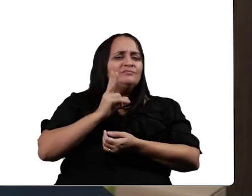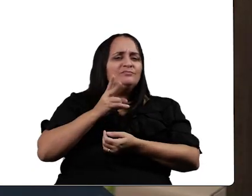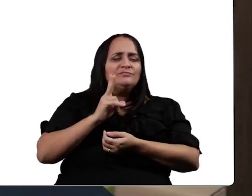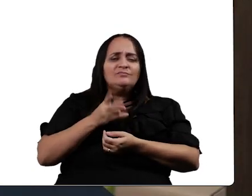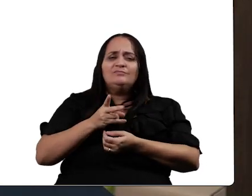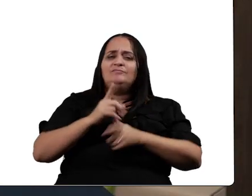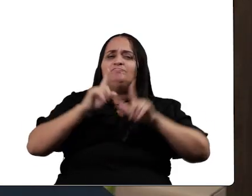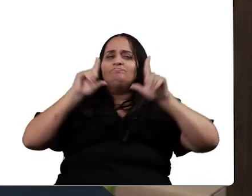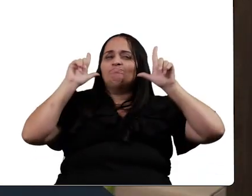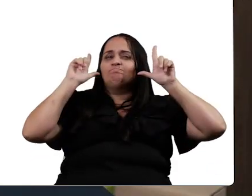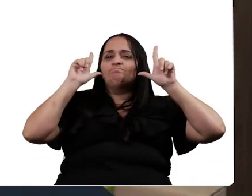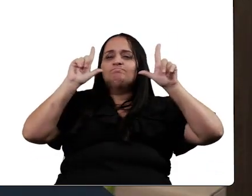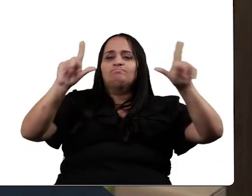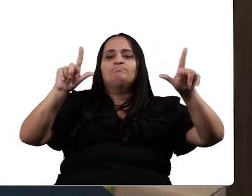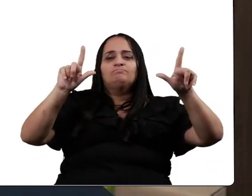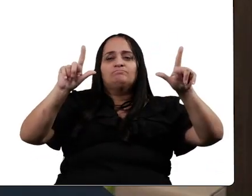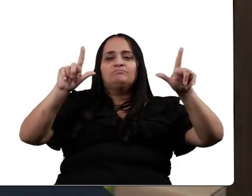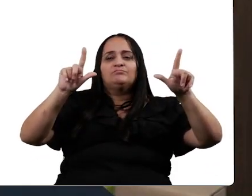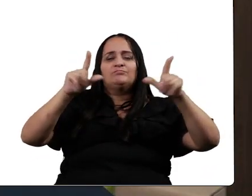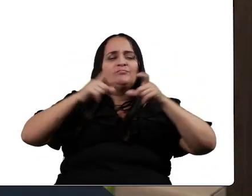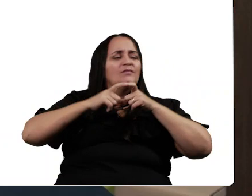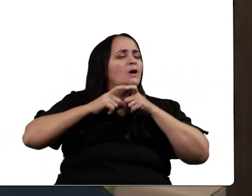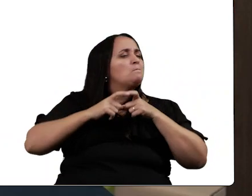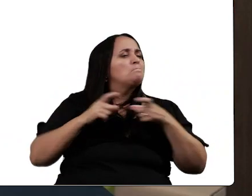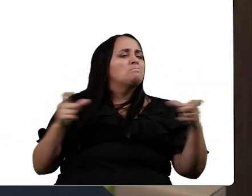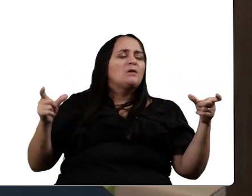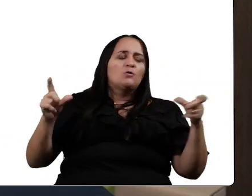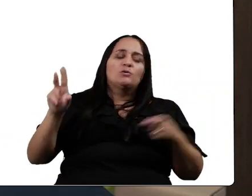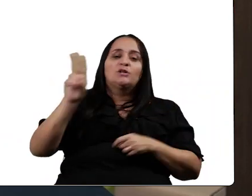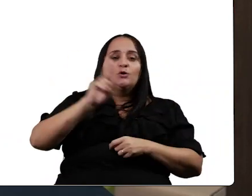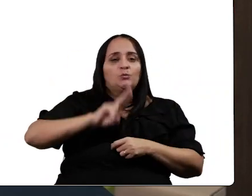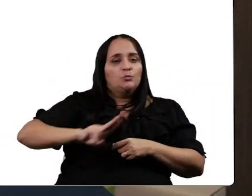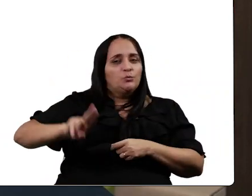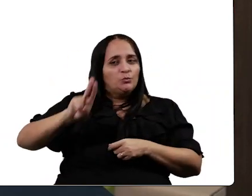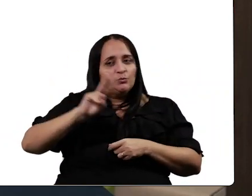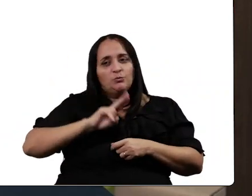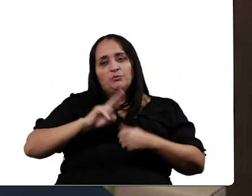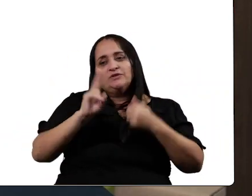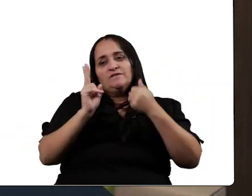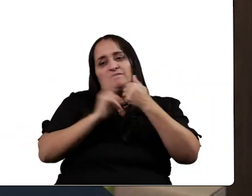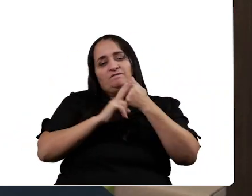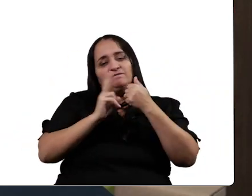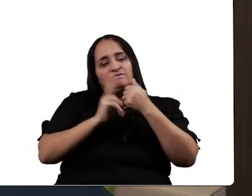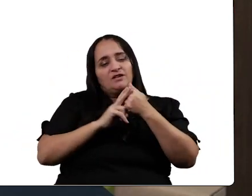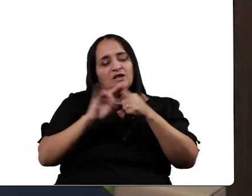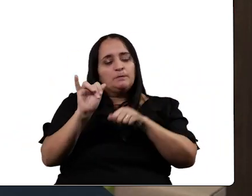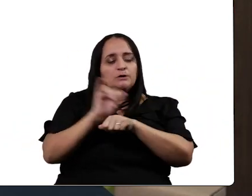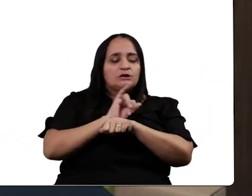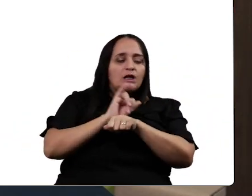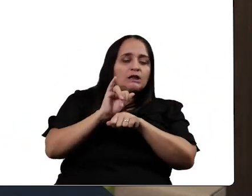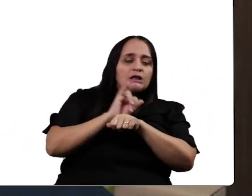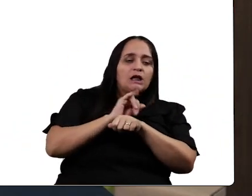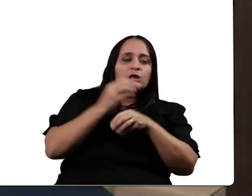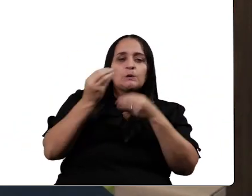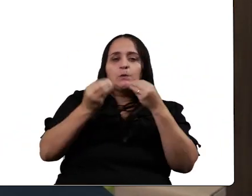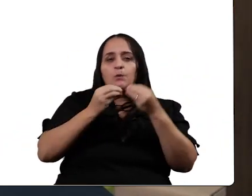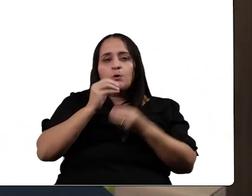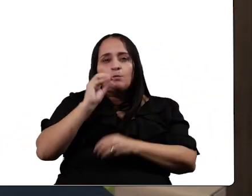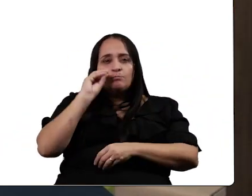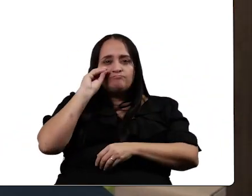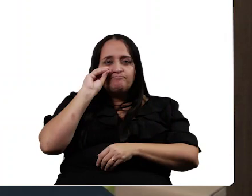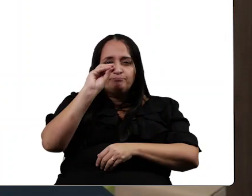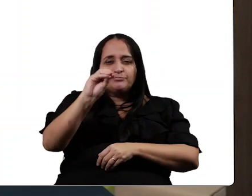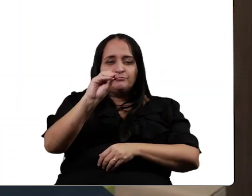campanha publicitária, na verdade, em sua grande maioria, vai usar disso, é a estratégia dela para convencer seu